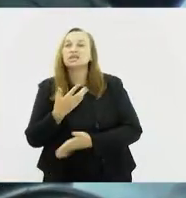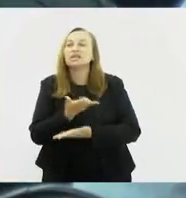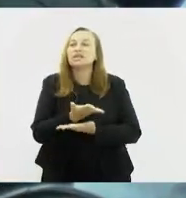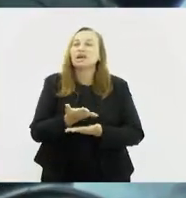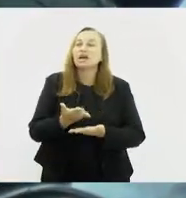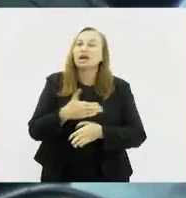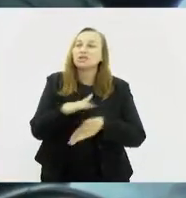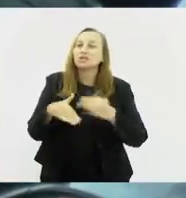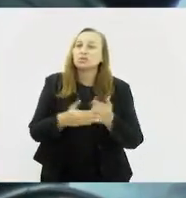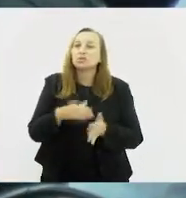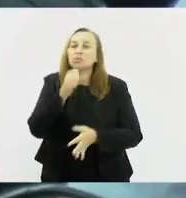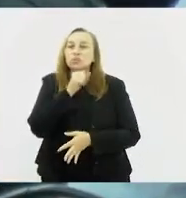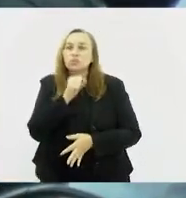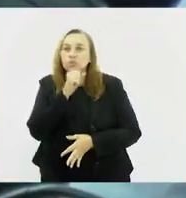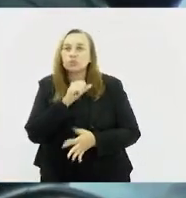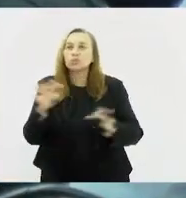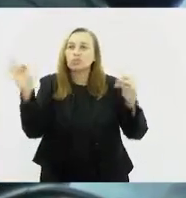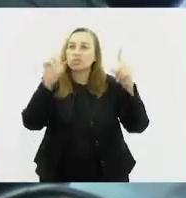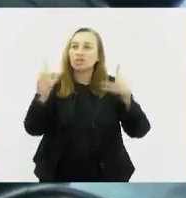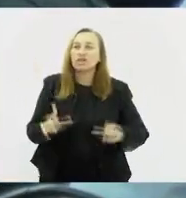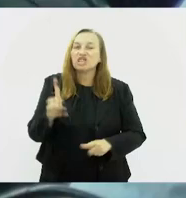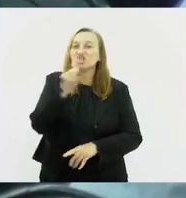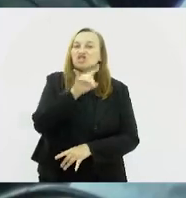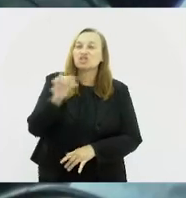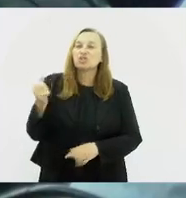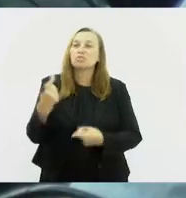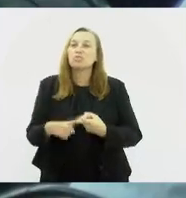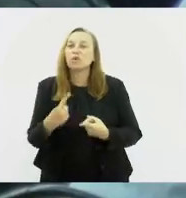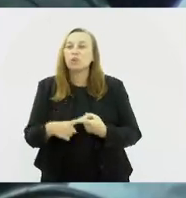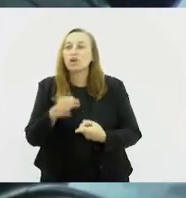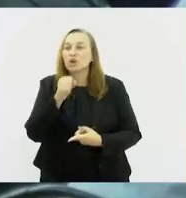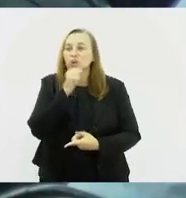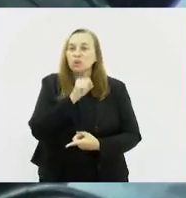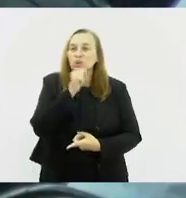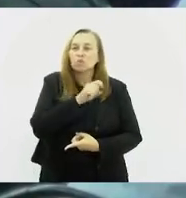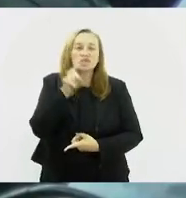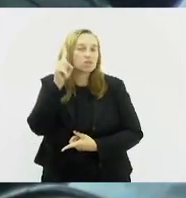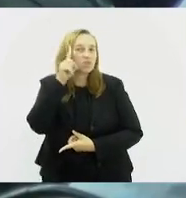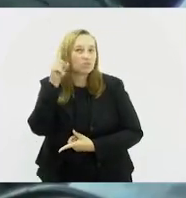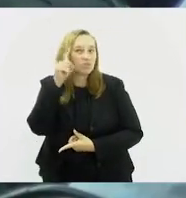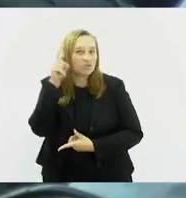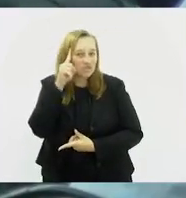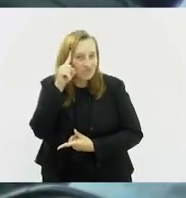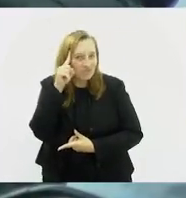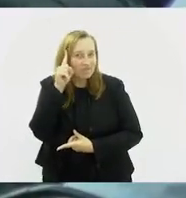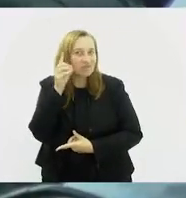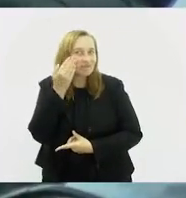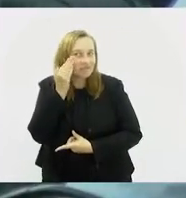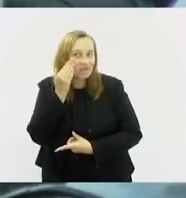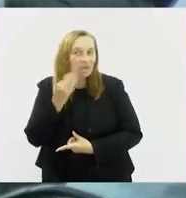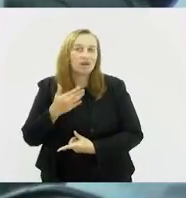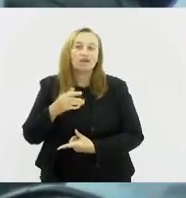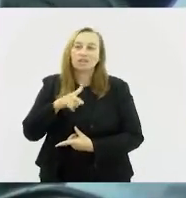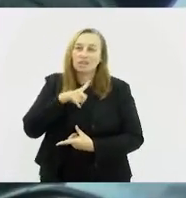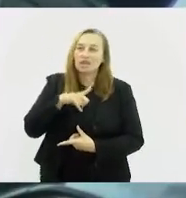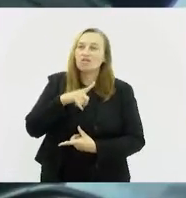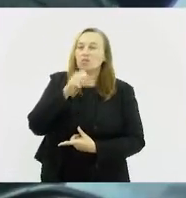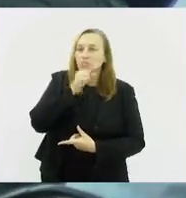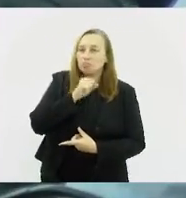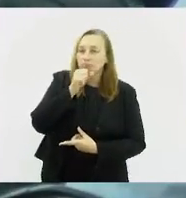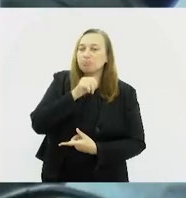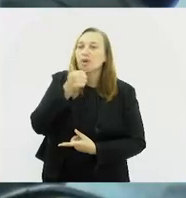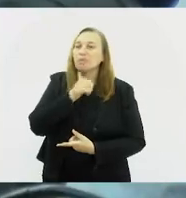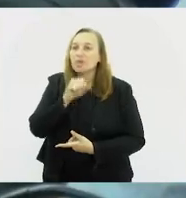idosos aqui um feliz dia, porque idoso é todo dia, entendeu? Eu tenho minha mãe idosa,